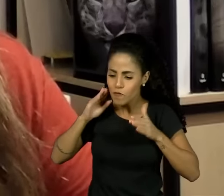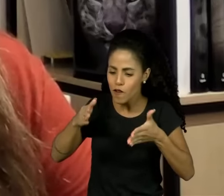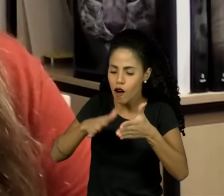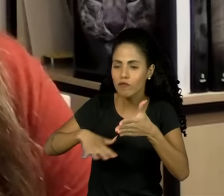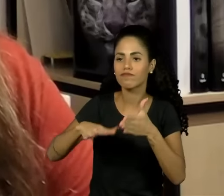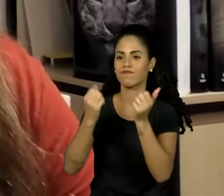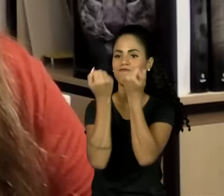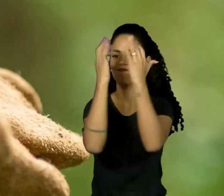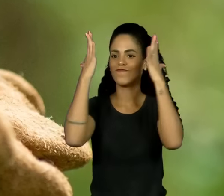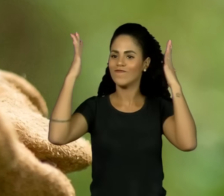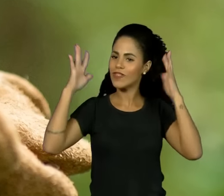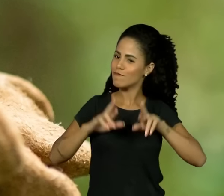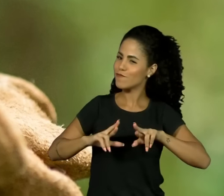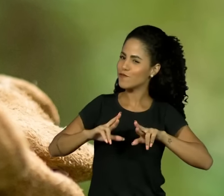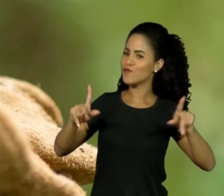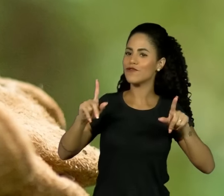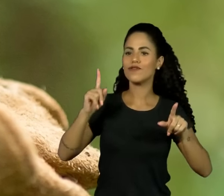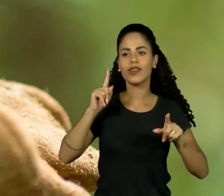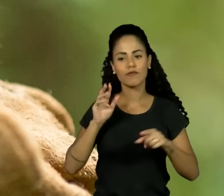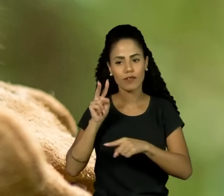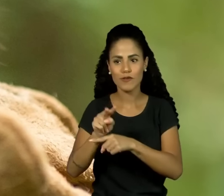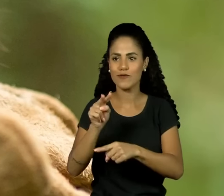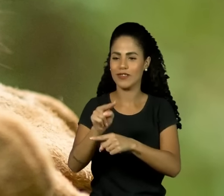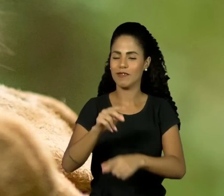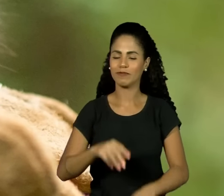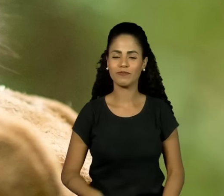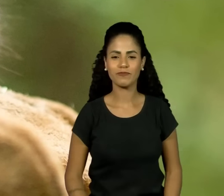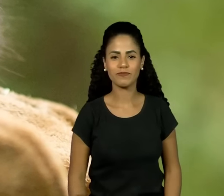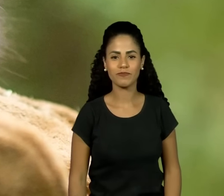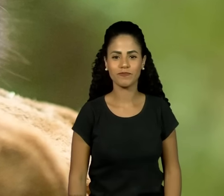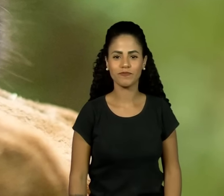de fazer a diferença pelas espécies ameaçadas.